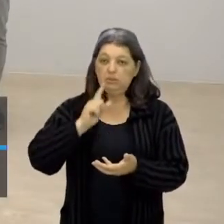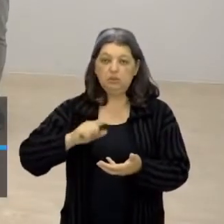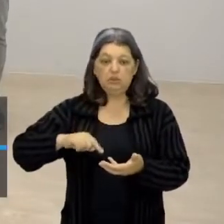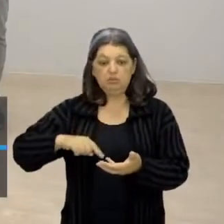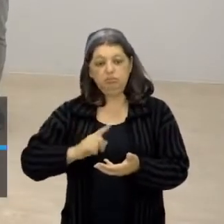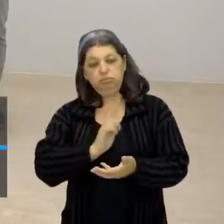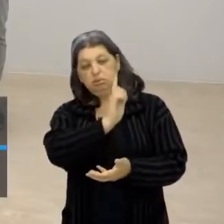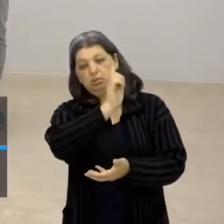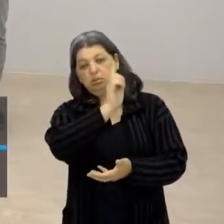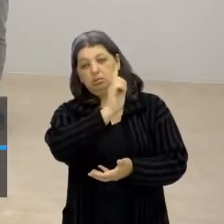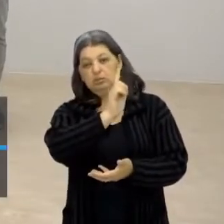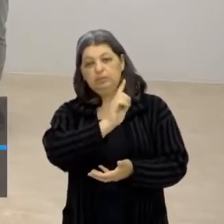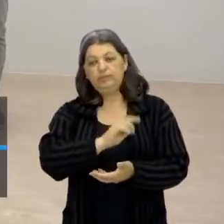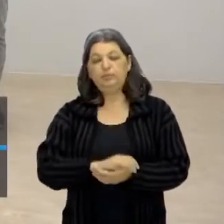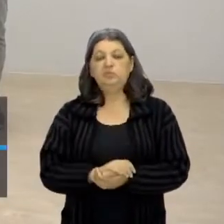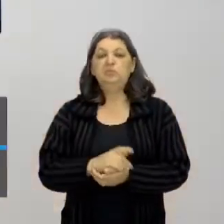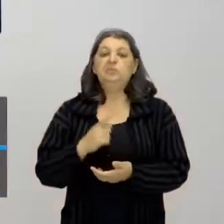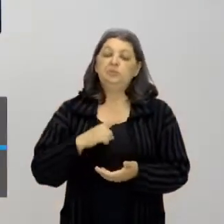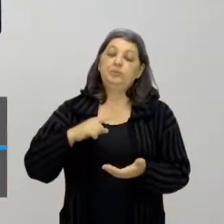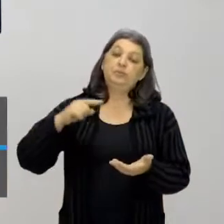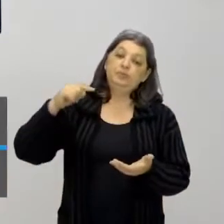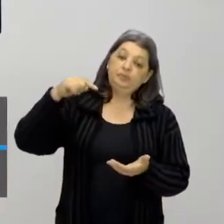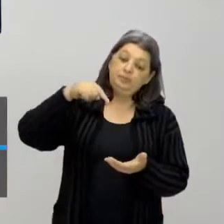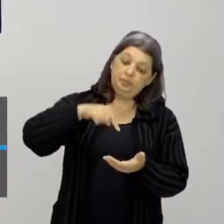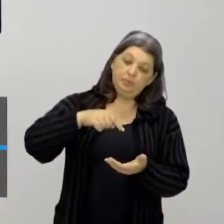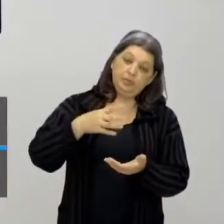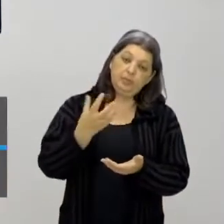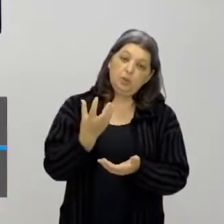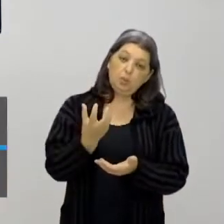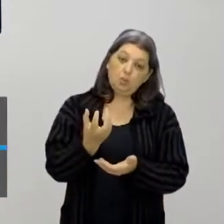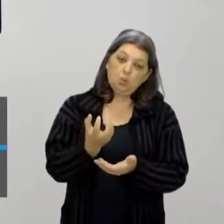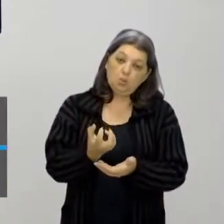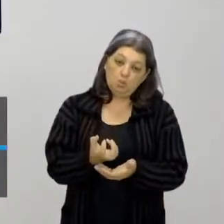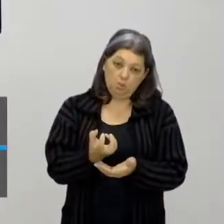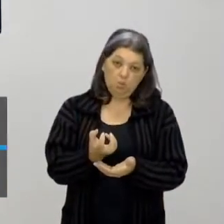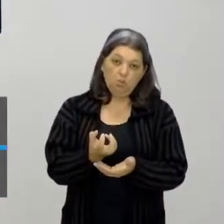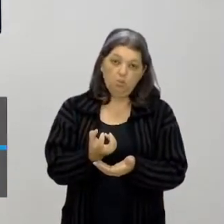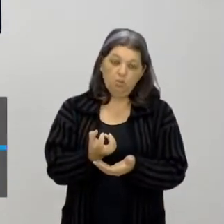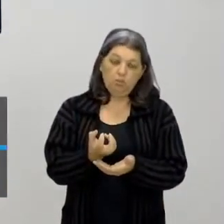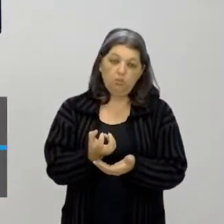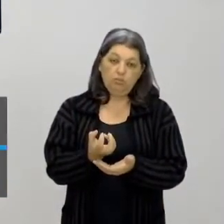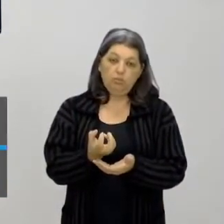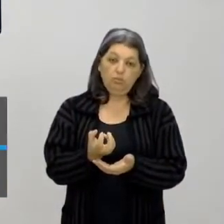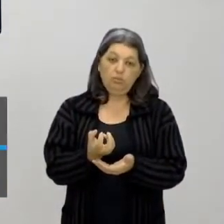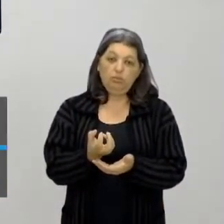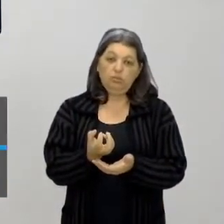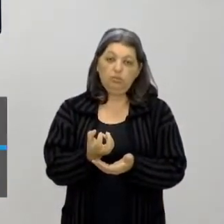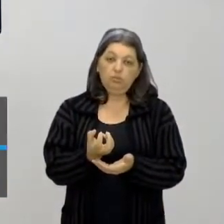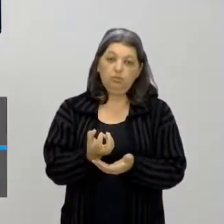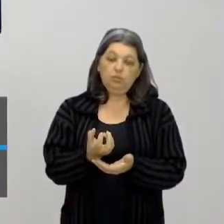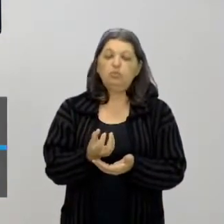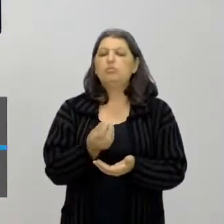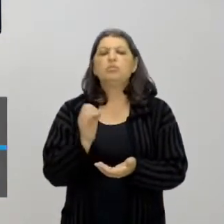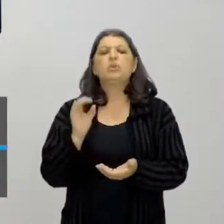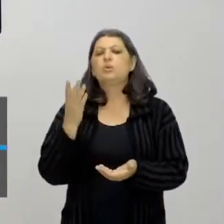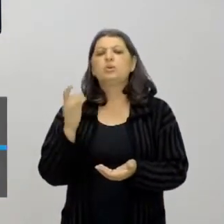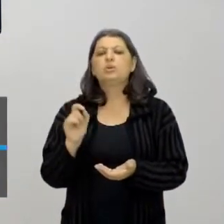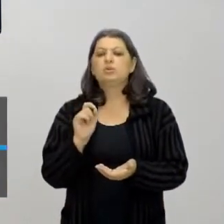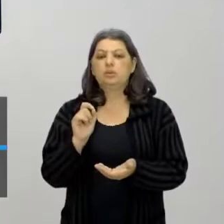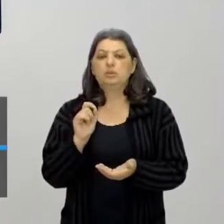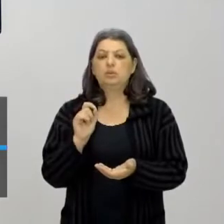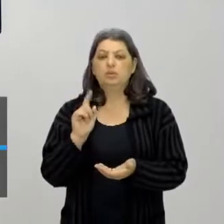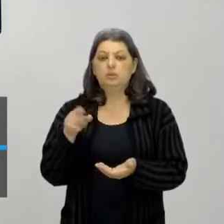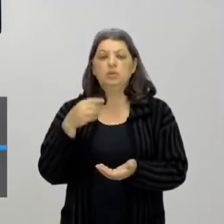parte dele é refletida, uma parte é absorvida e depois o que acontece? Vamos